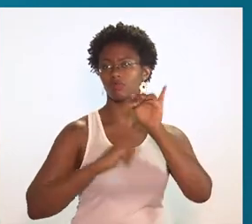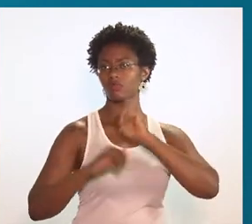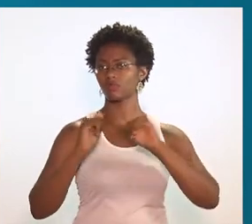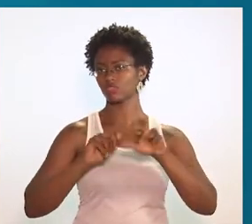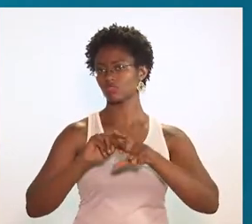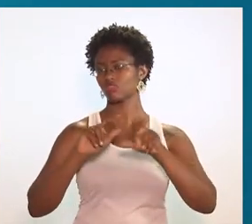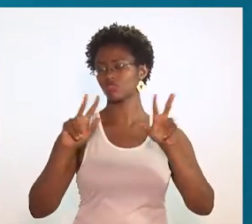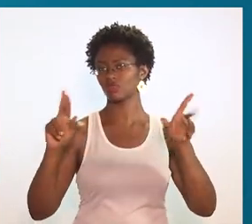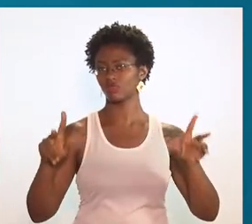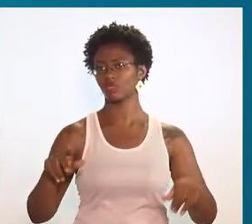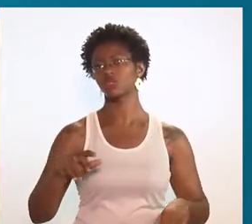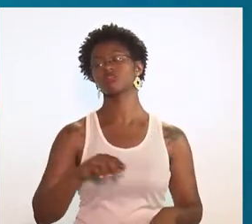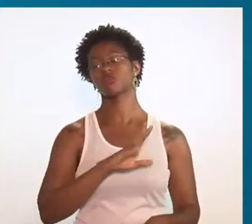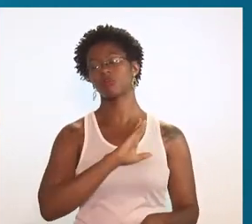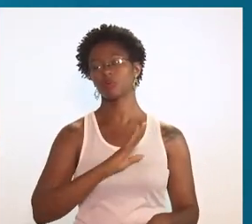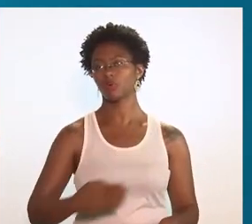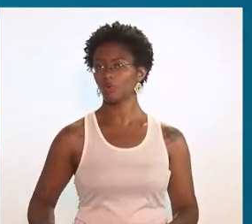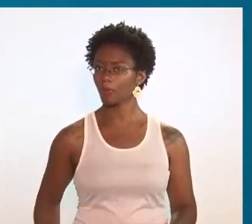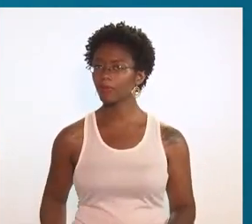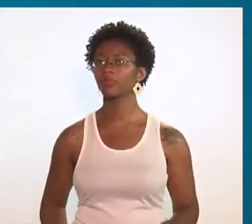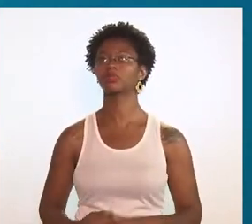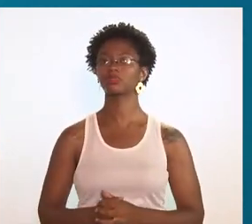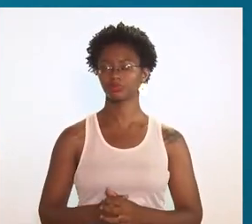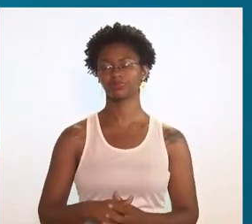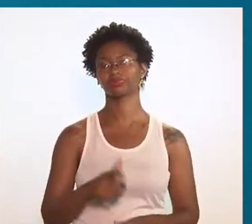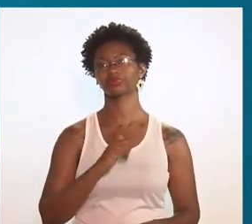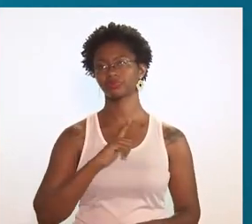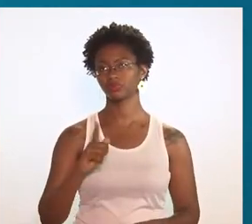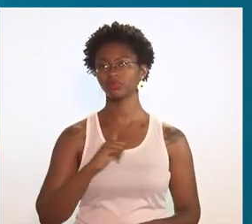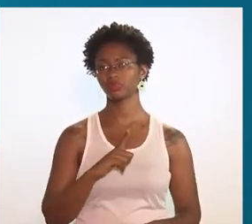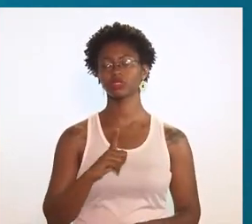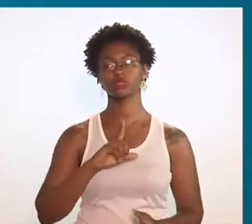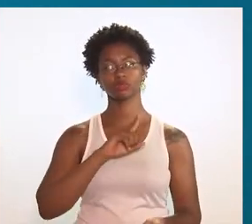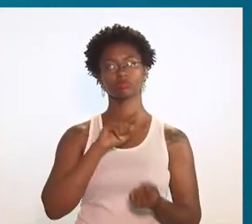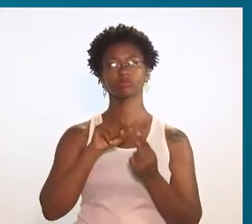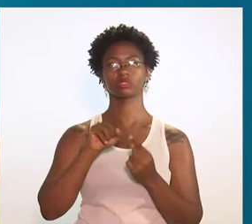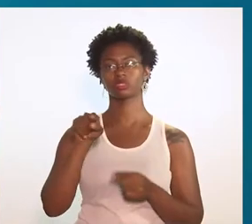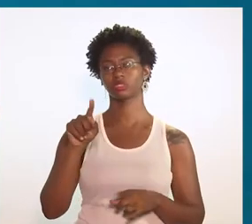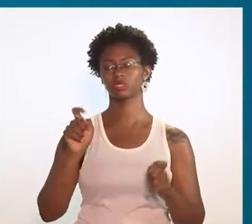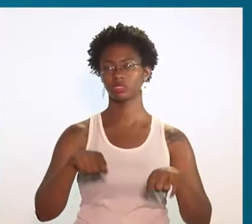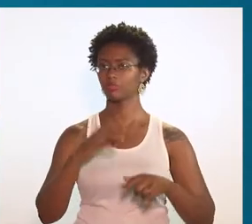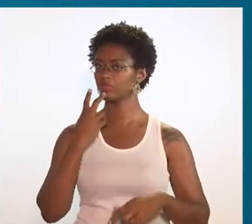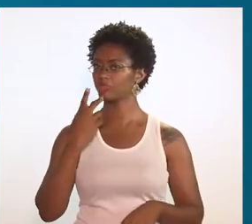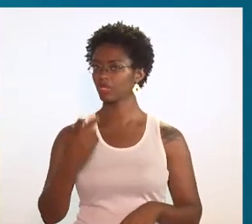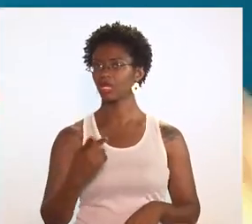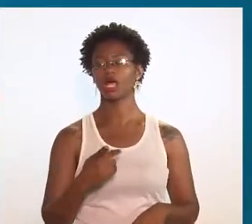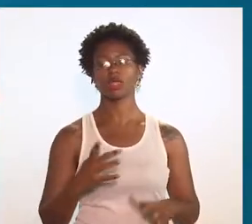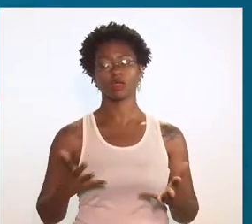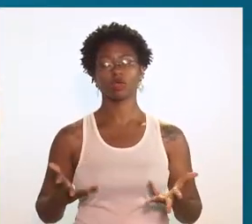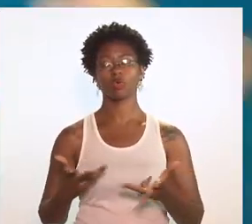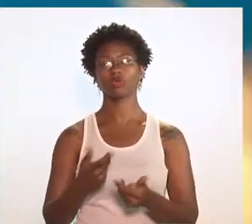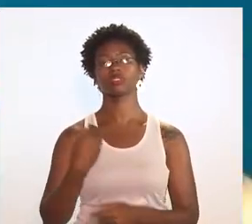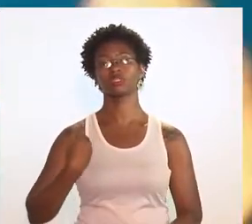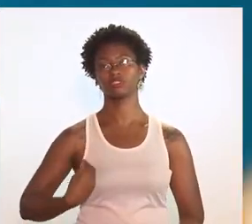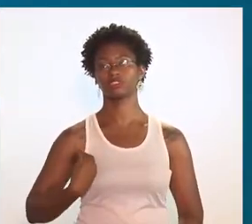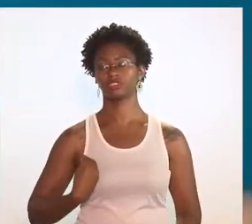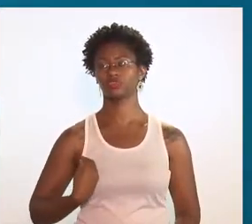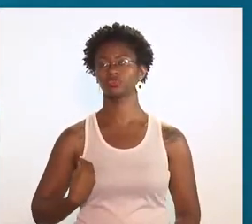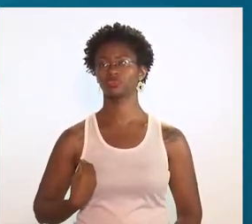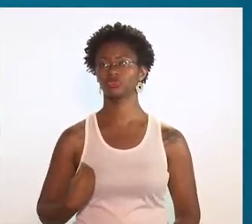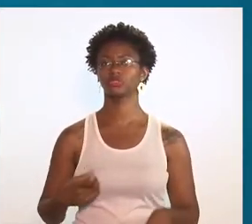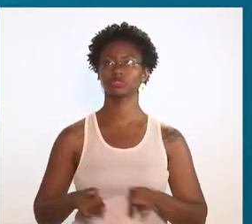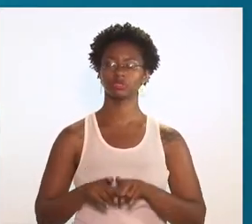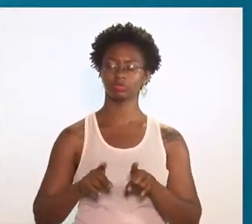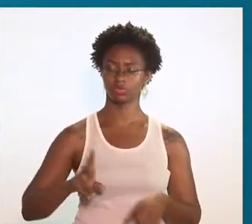com base nos dados, nos diferentes dados públicos que existem e que estão relacionados ao que a gente poderia chamar uma qualidade de